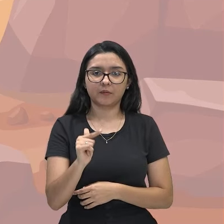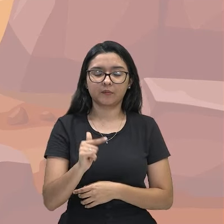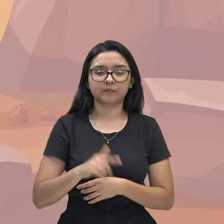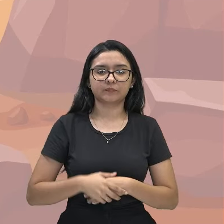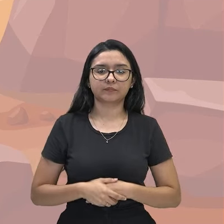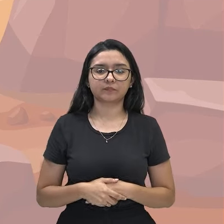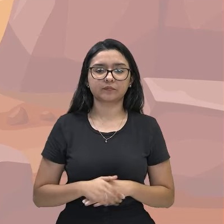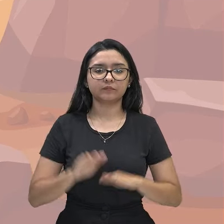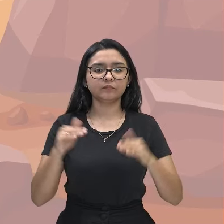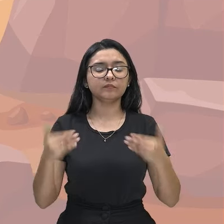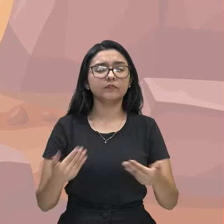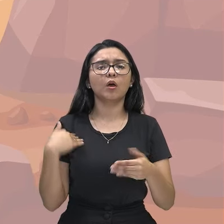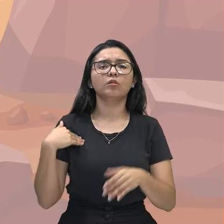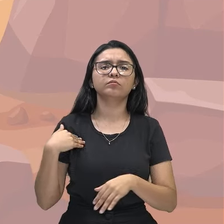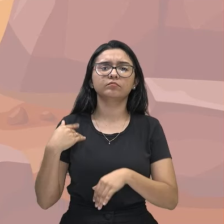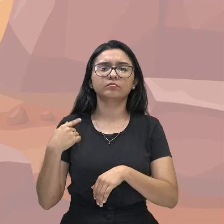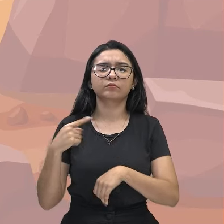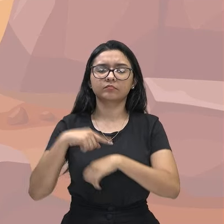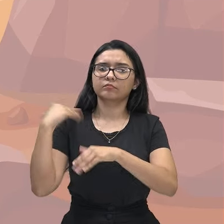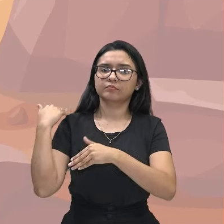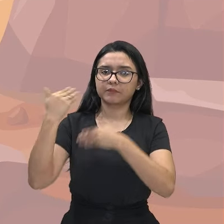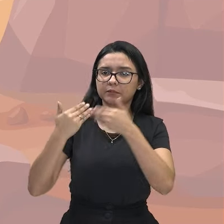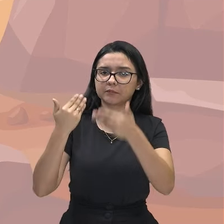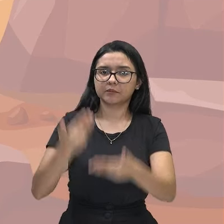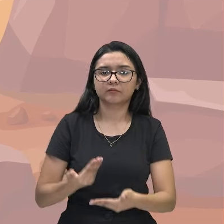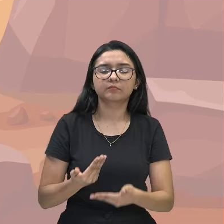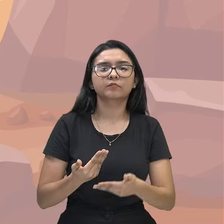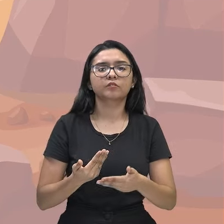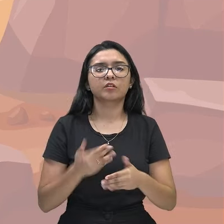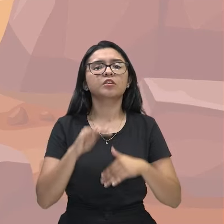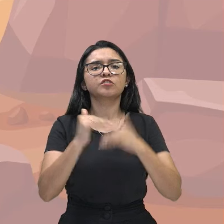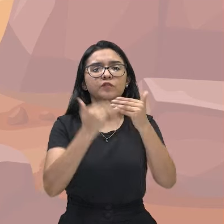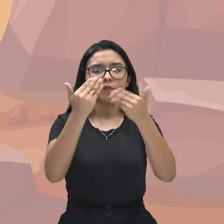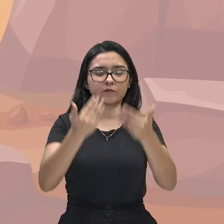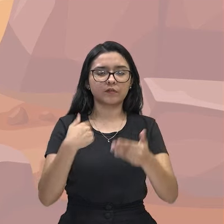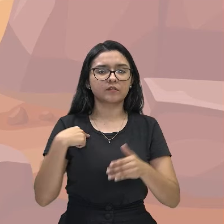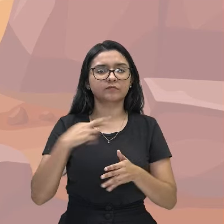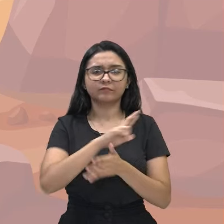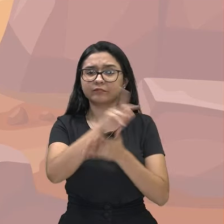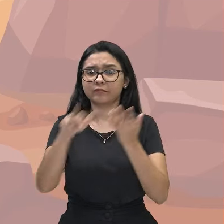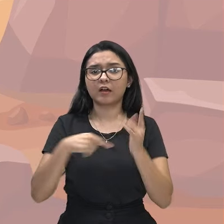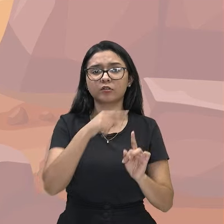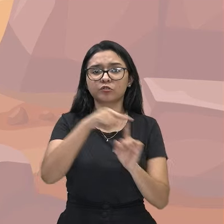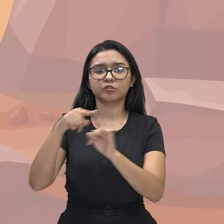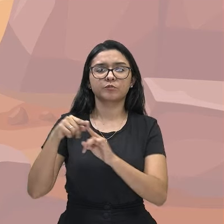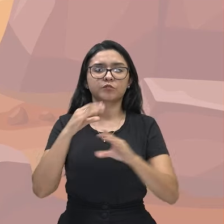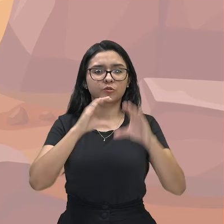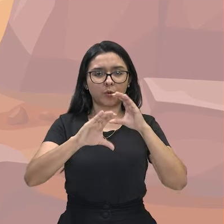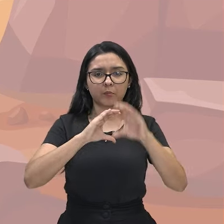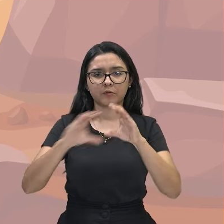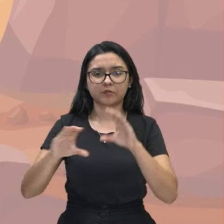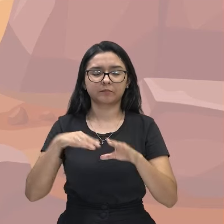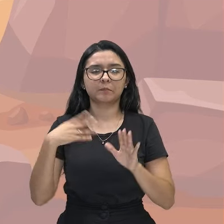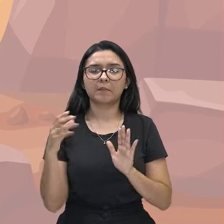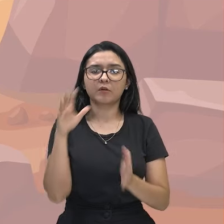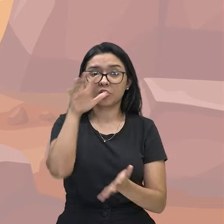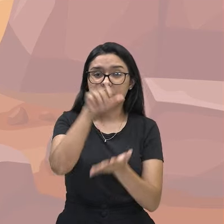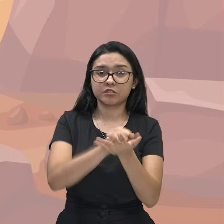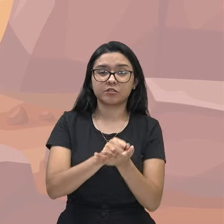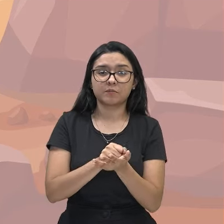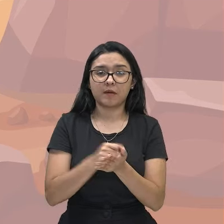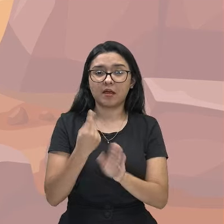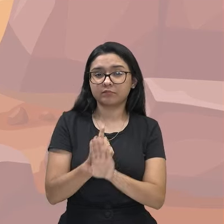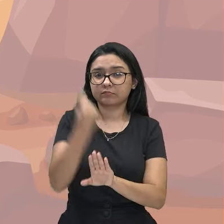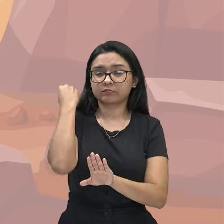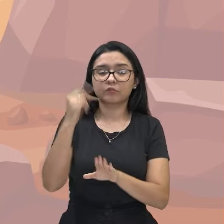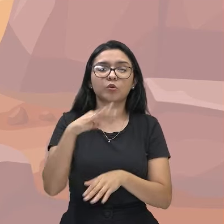bem. Então, ao longo dos tempos, os seres humanos eles desenvolveram diferentes formas de comunicação. Os registros mais antigos que